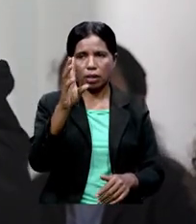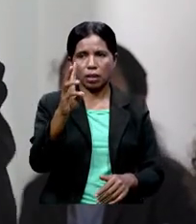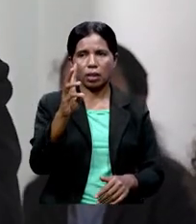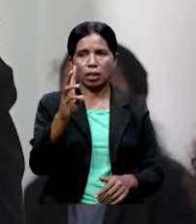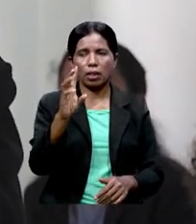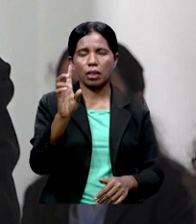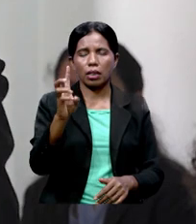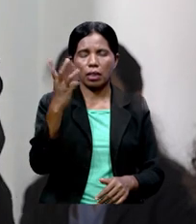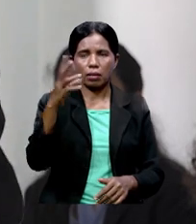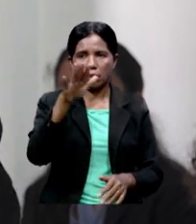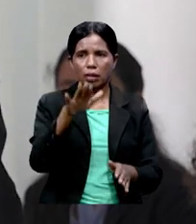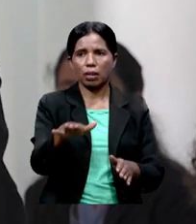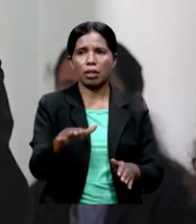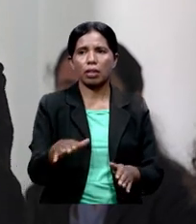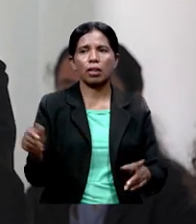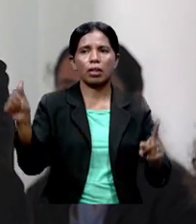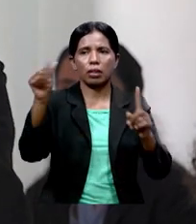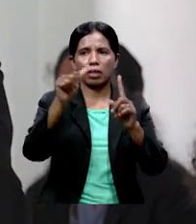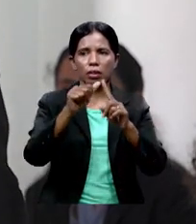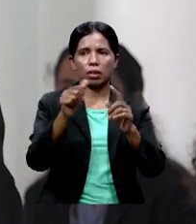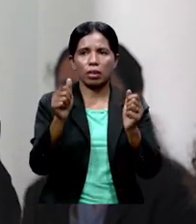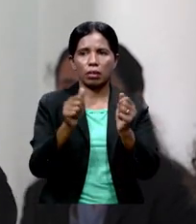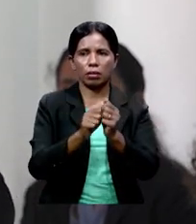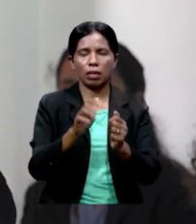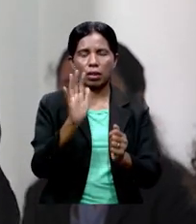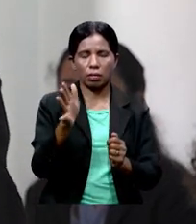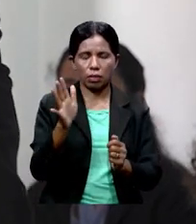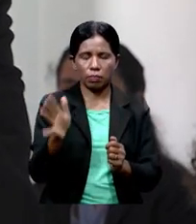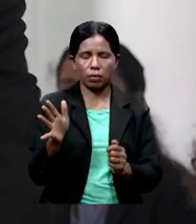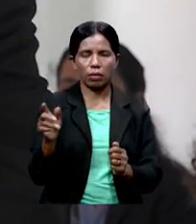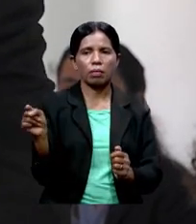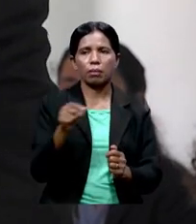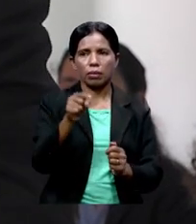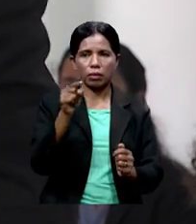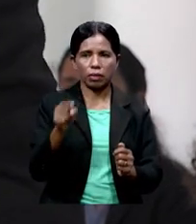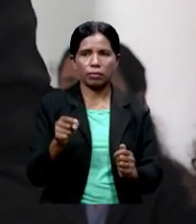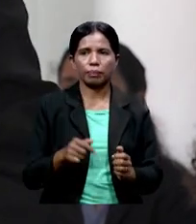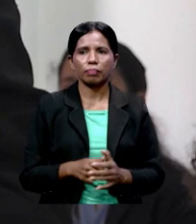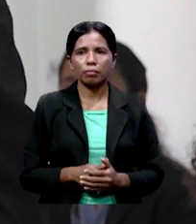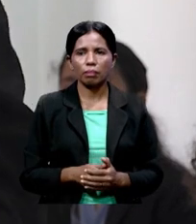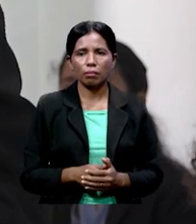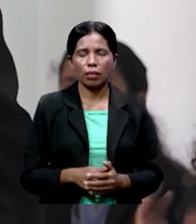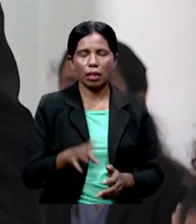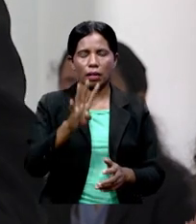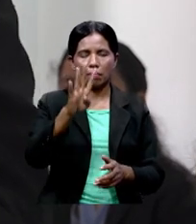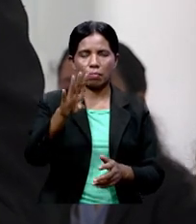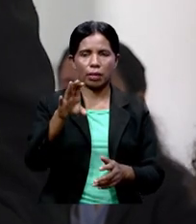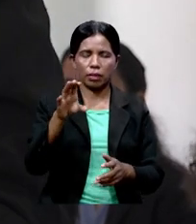e Hermera atingiram quase 50% do total da população, 140 e tal